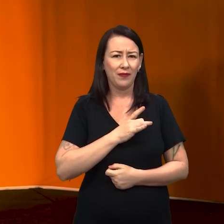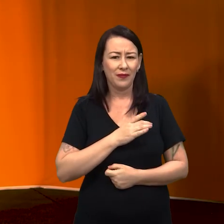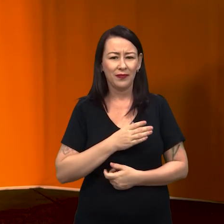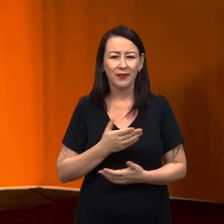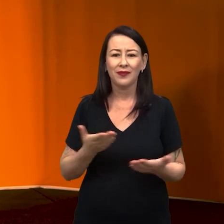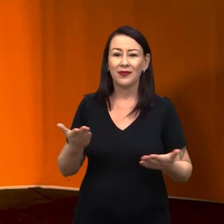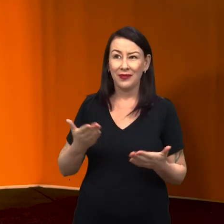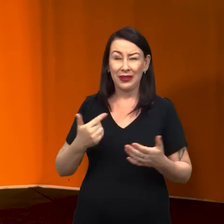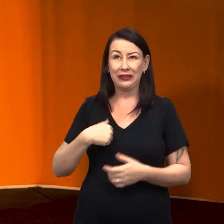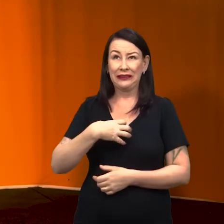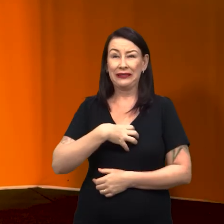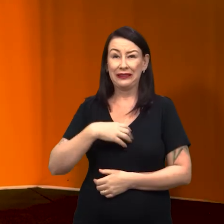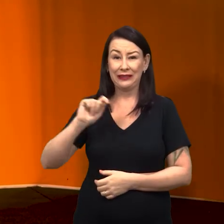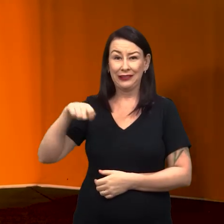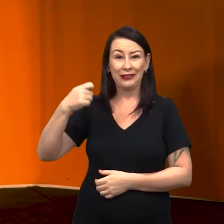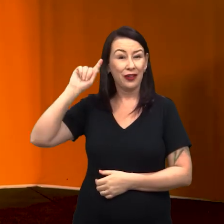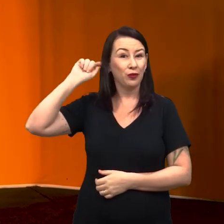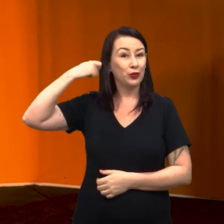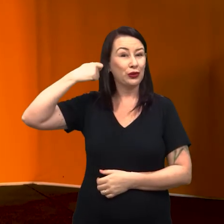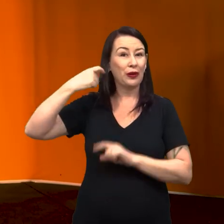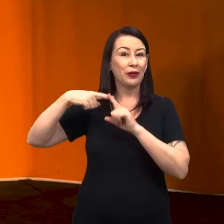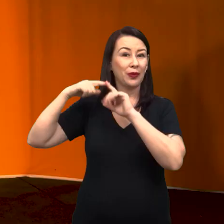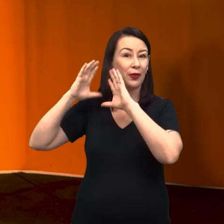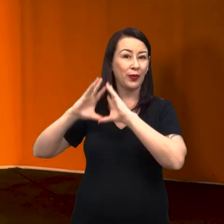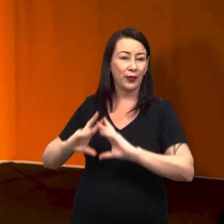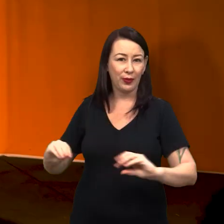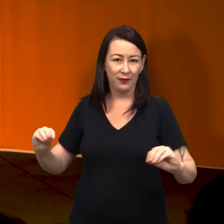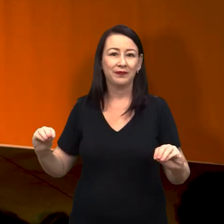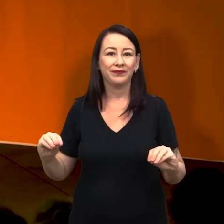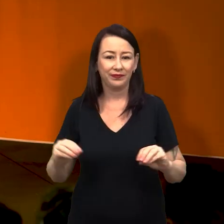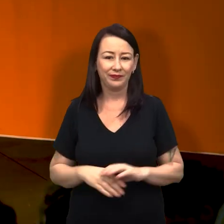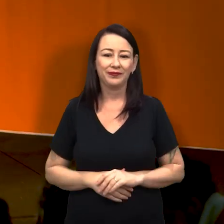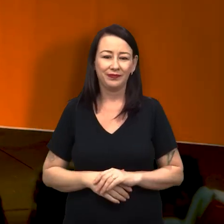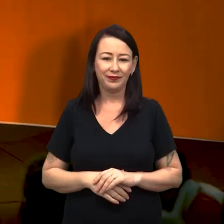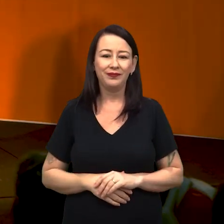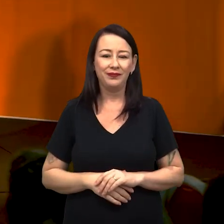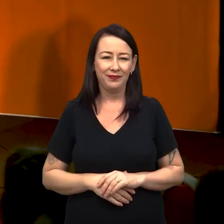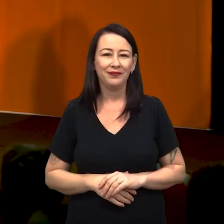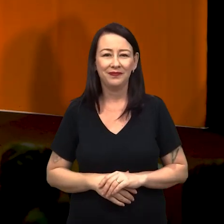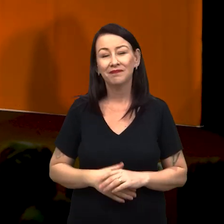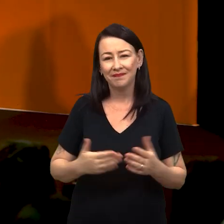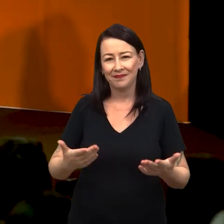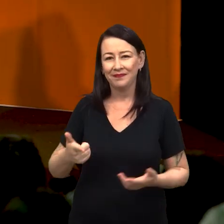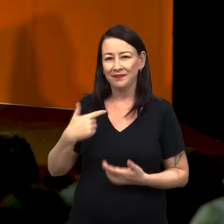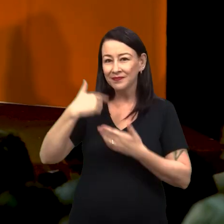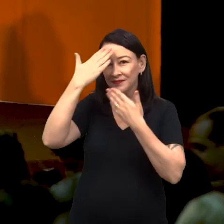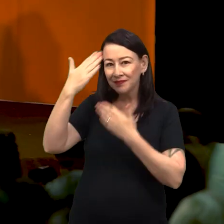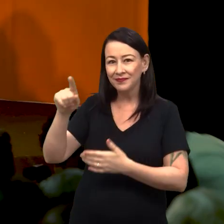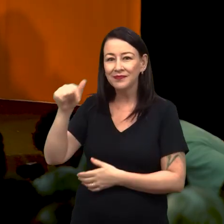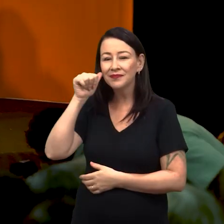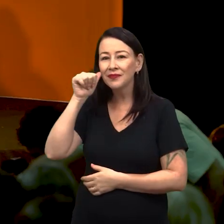orelha, porque realmente a gente vai se perdendo. Isso. Eu queria agradecer a sua fala, porque traz uma